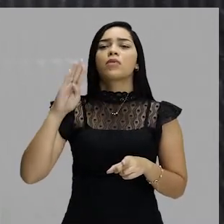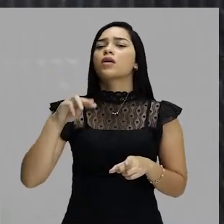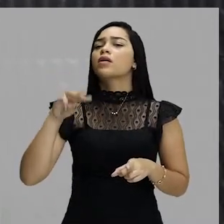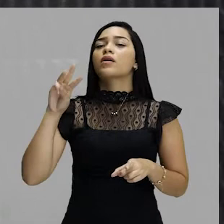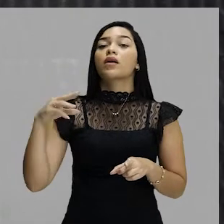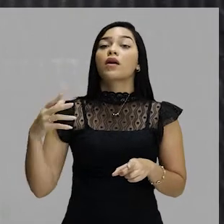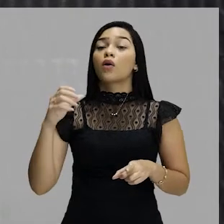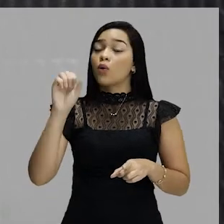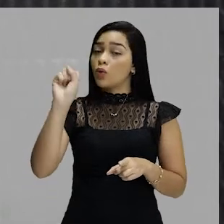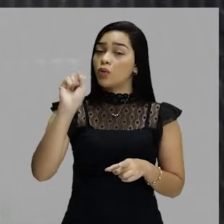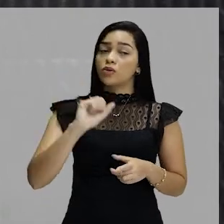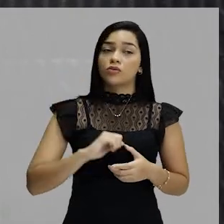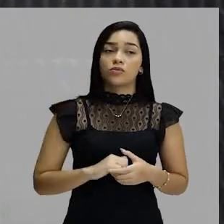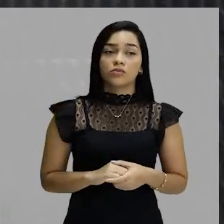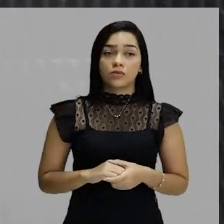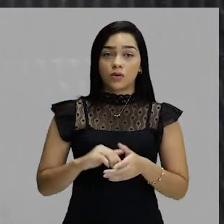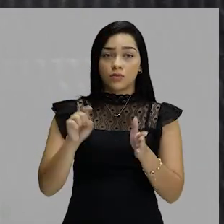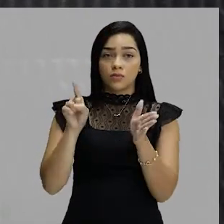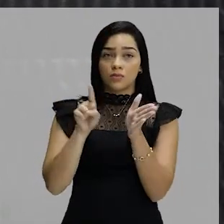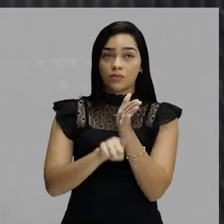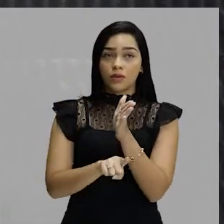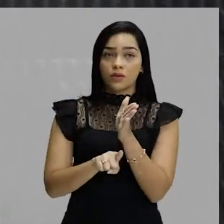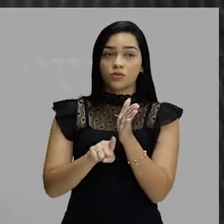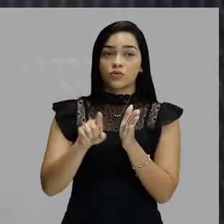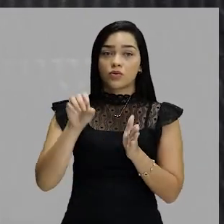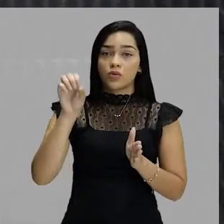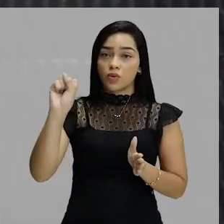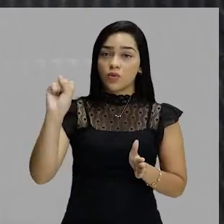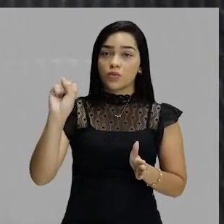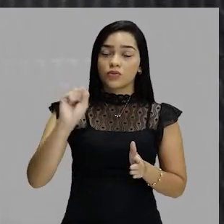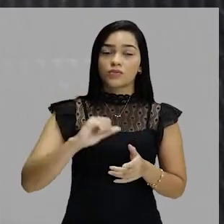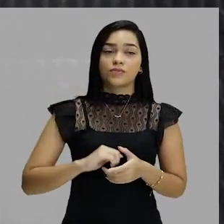É 8, né? Então fica menos o 8